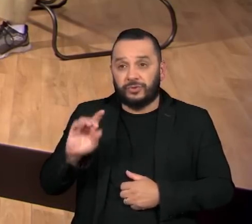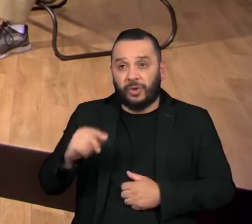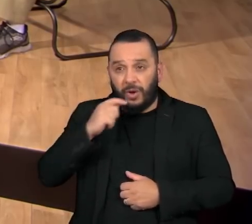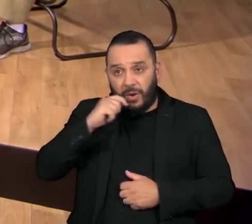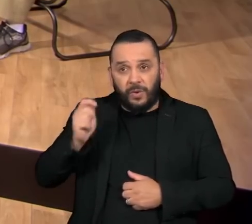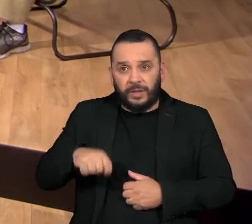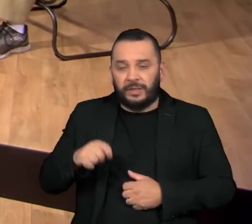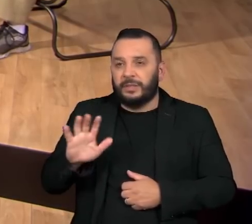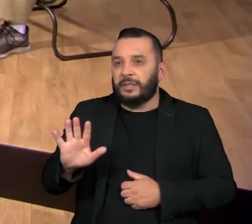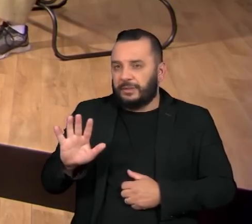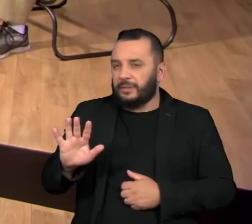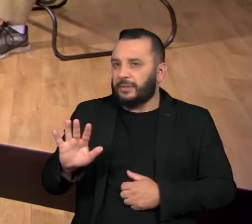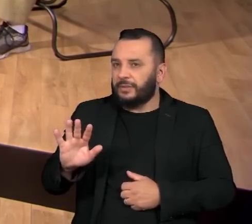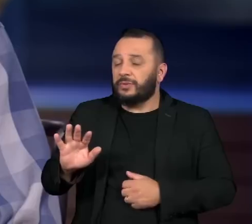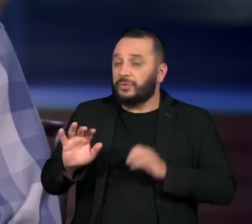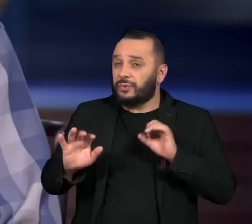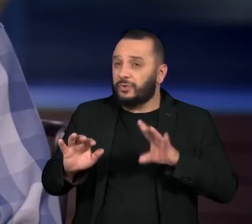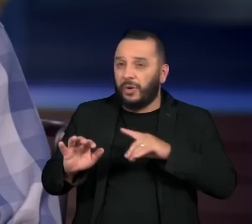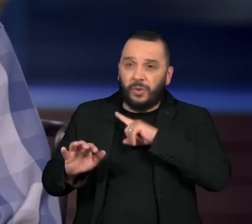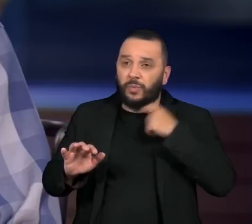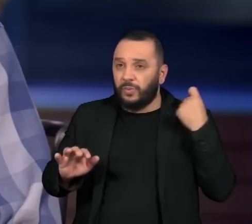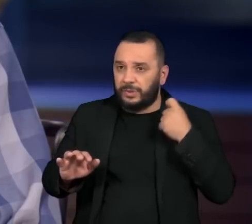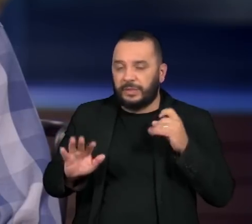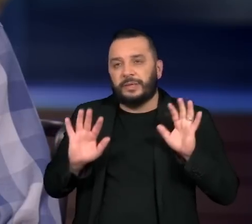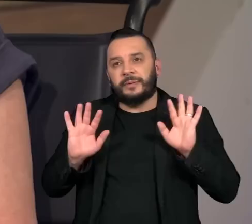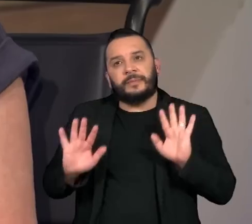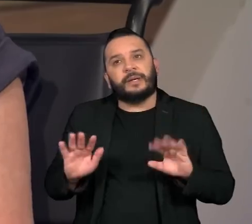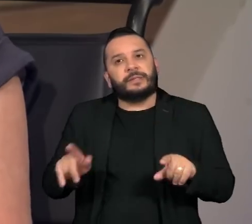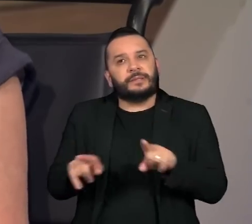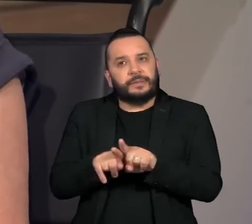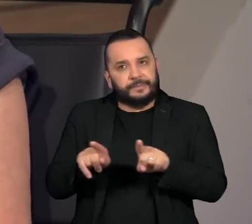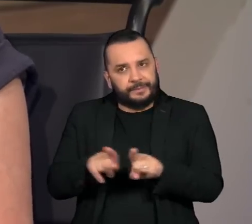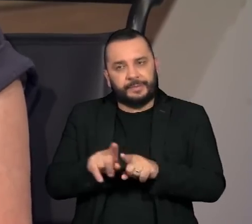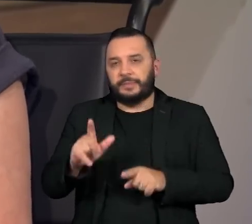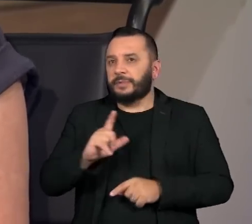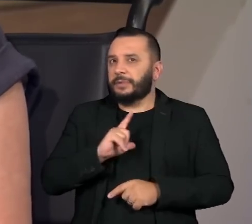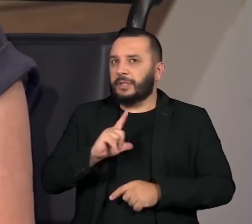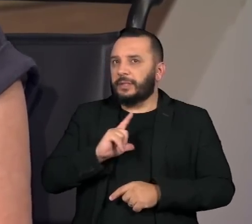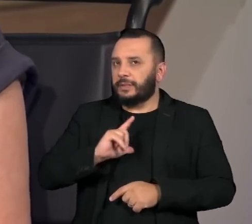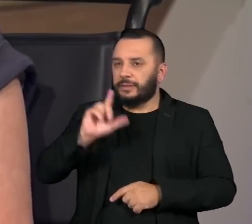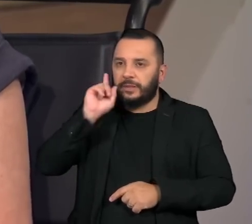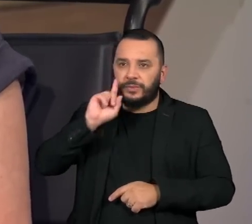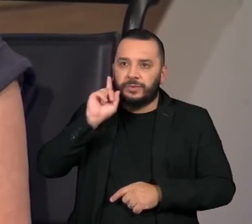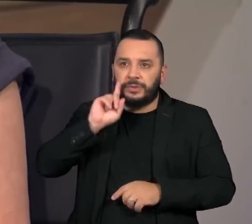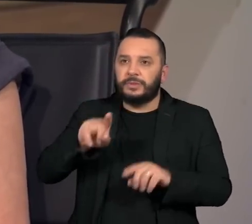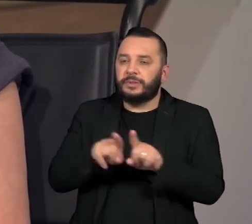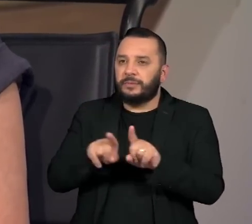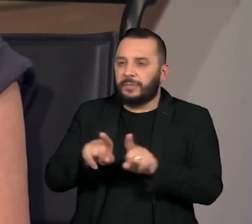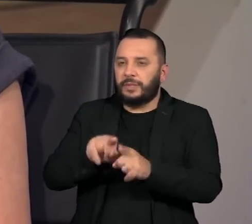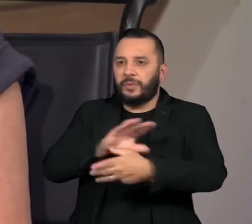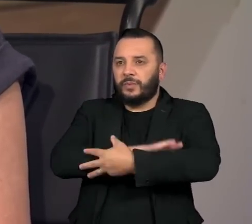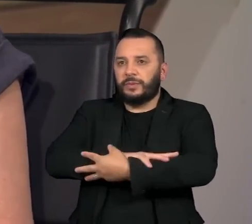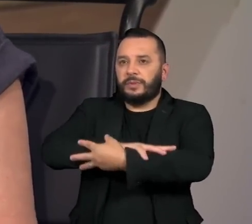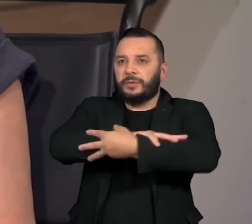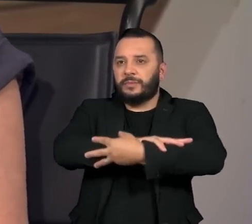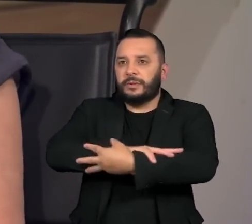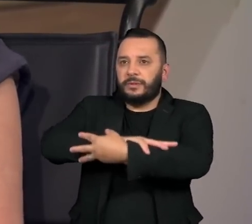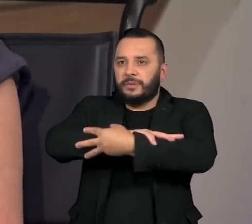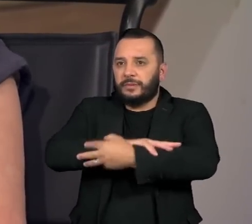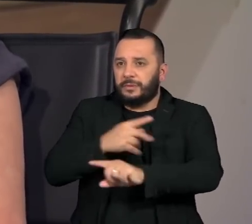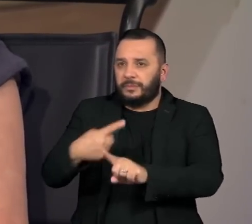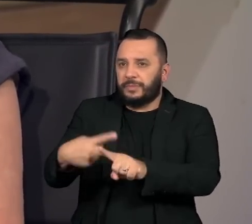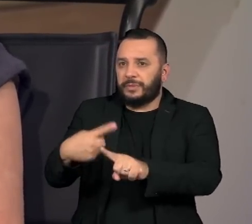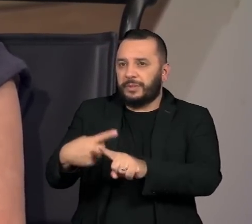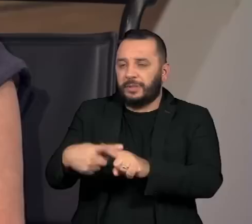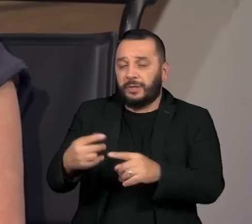ucraniana e somente à situação russa, mas também vai envolver a questão dos Estados Unidos e da própria União Europeia. Por quê? Porque